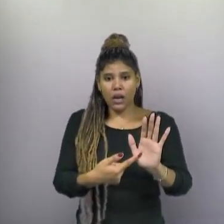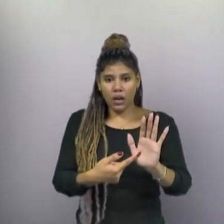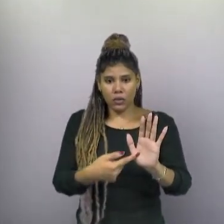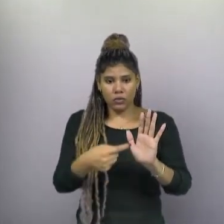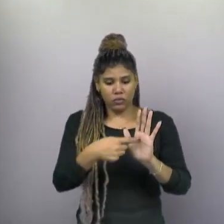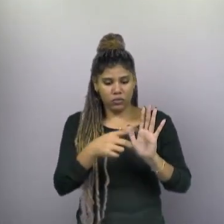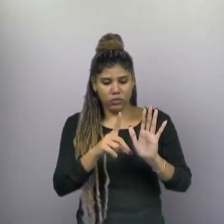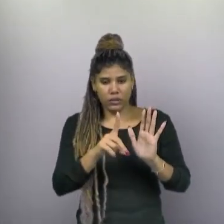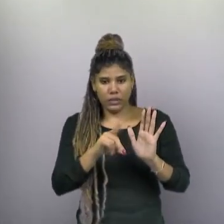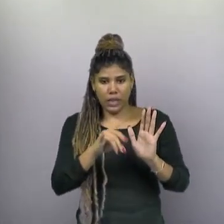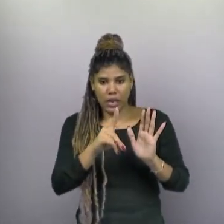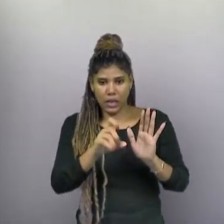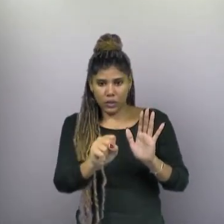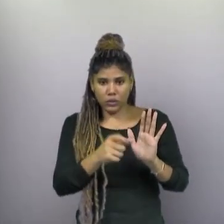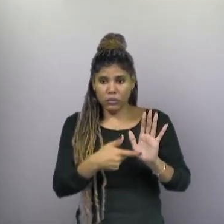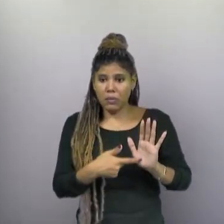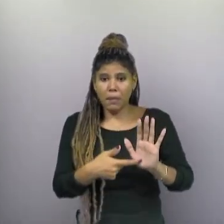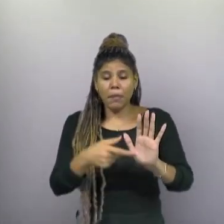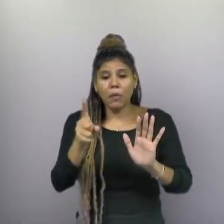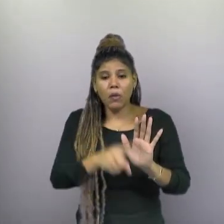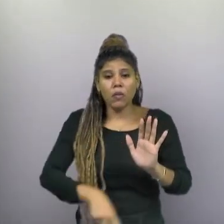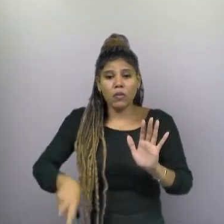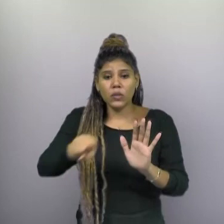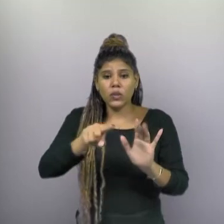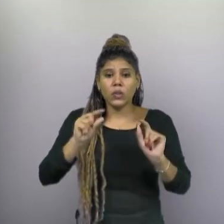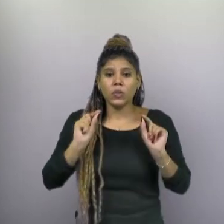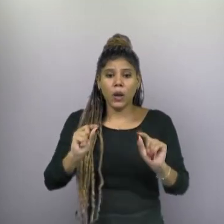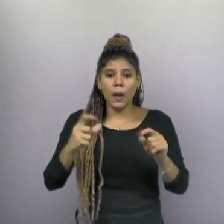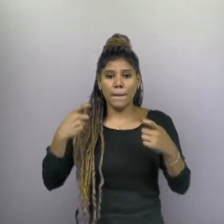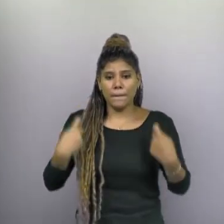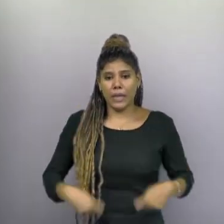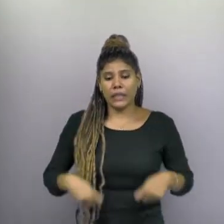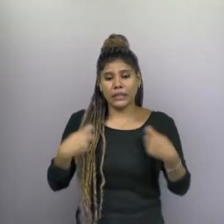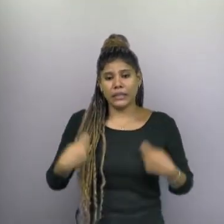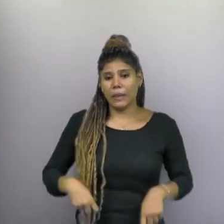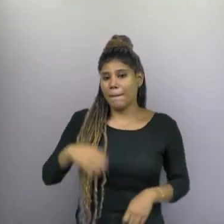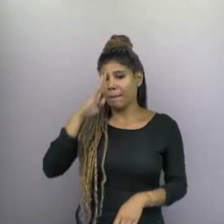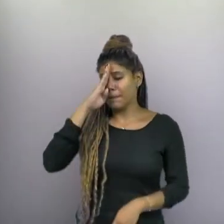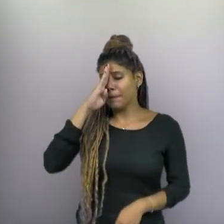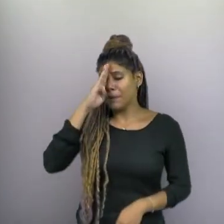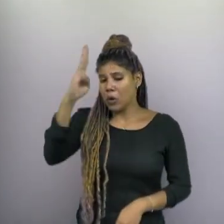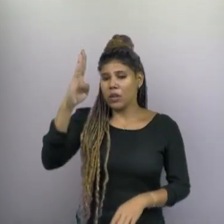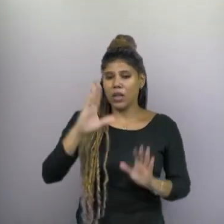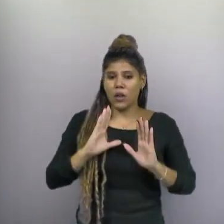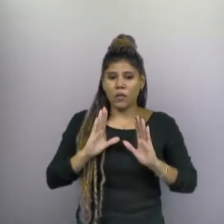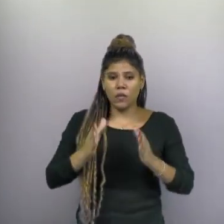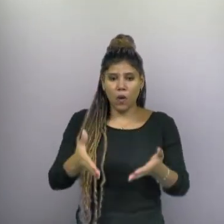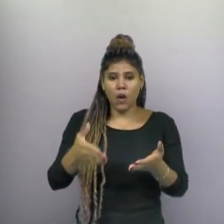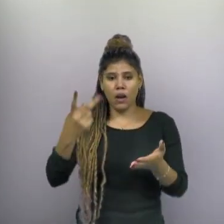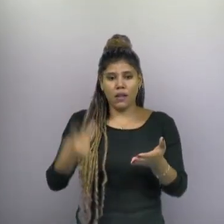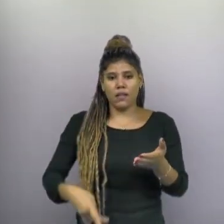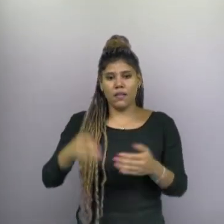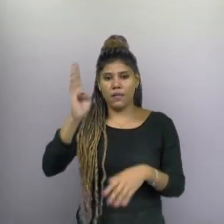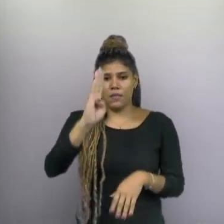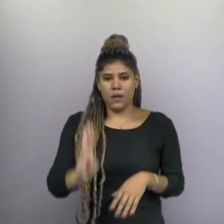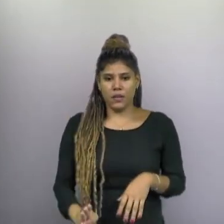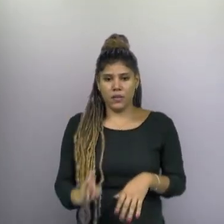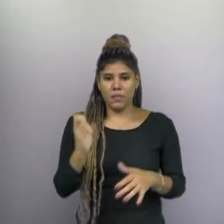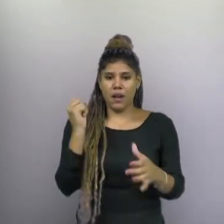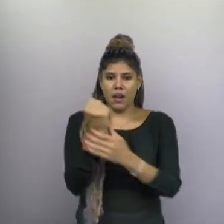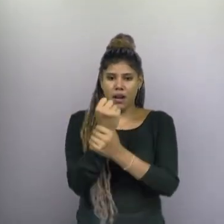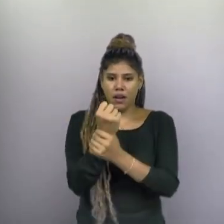alarmantes, para ressaltar que se impõe uma prioridade absoluta em nosso país para garantir